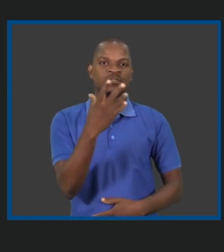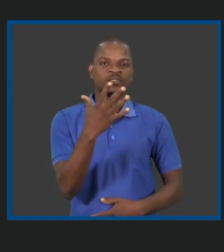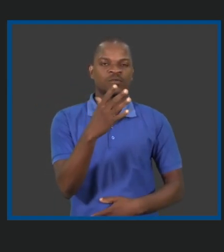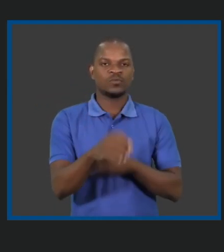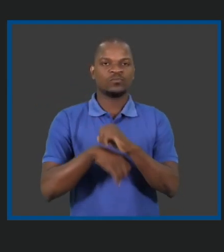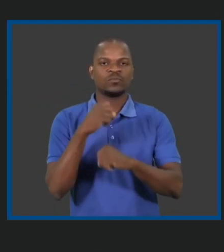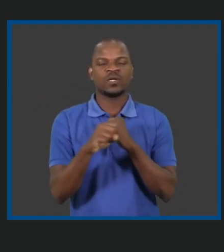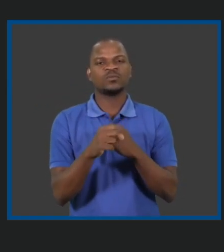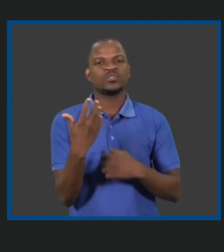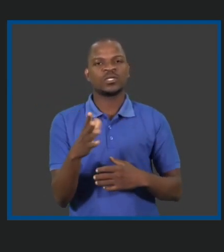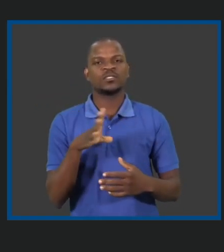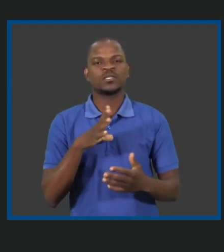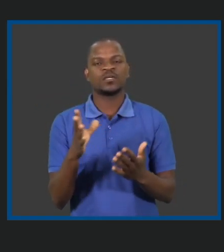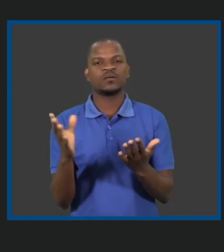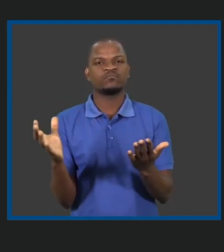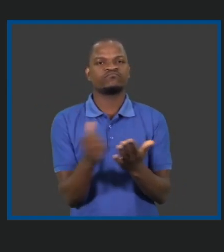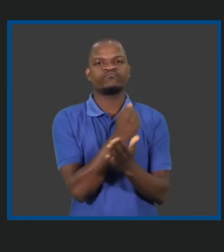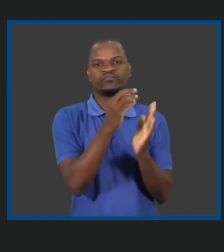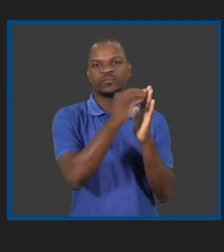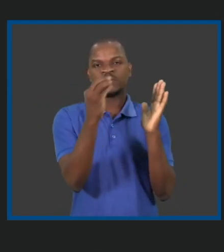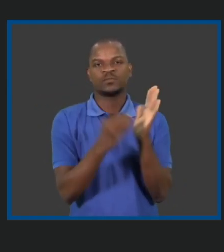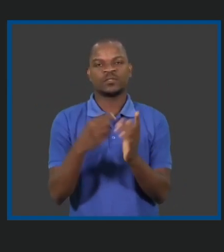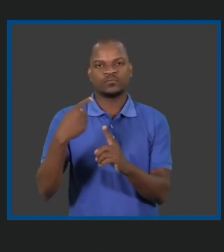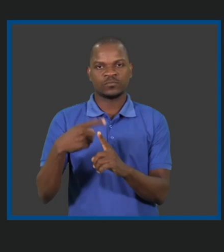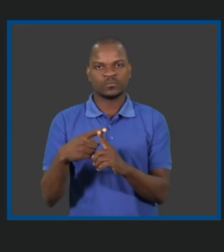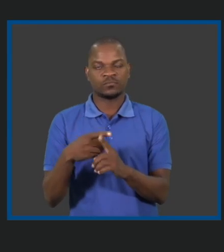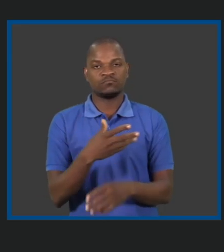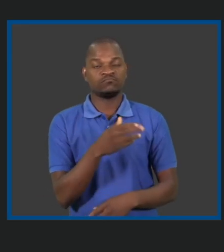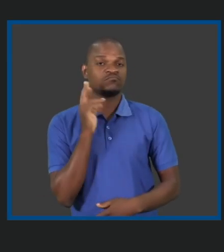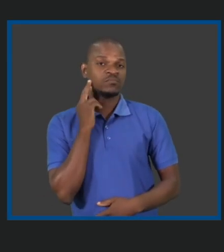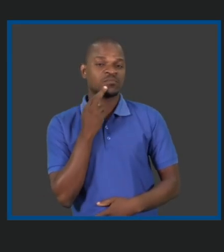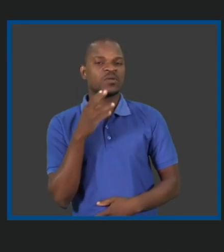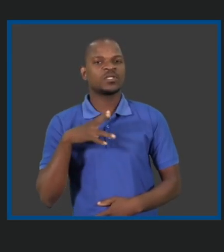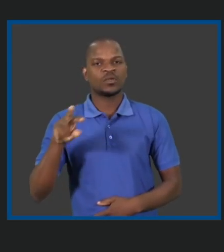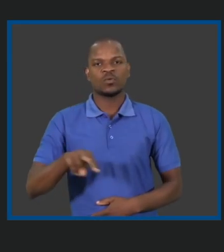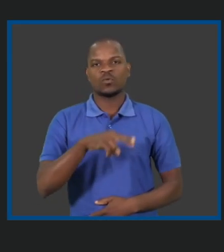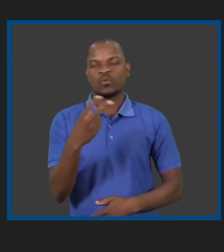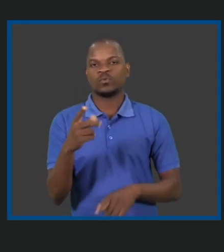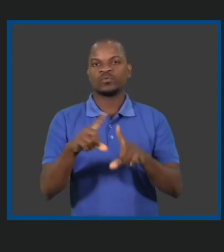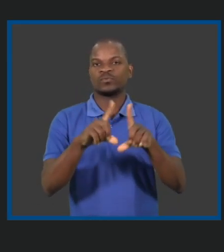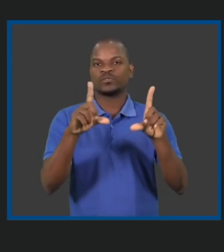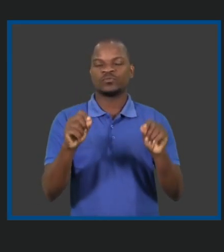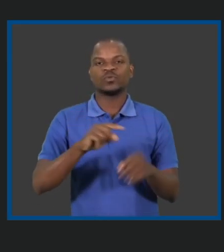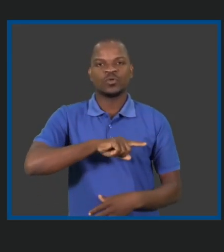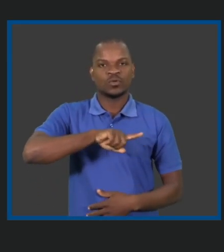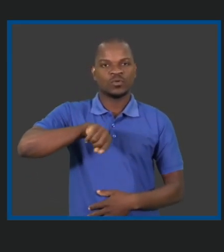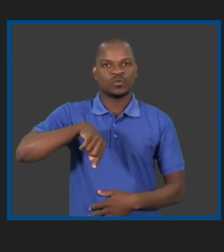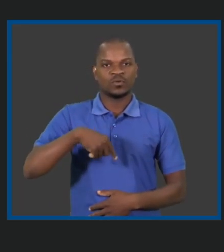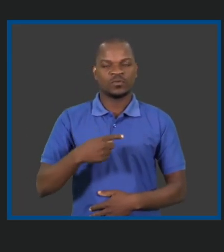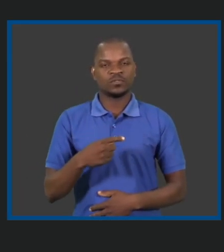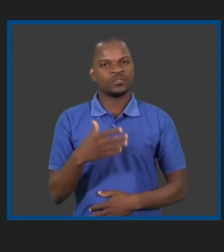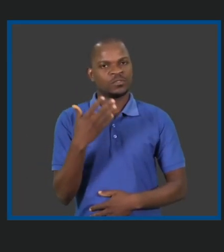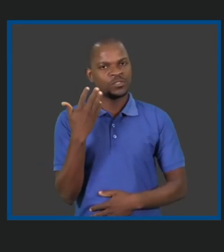visíveis que a cama pode partilhar com os nossos telespiradores outro ganho ainda é que conseguimos